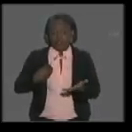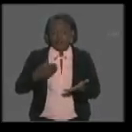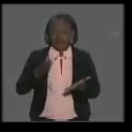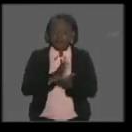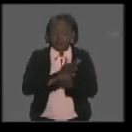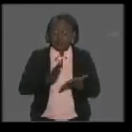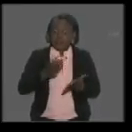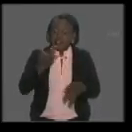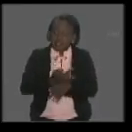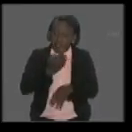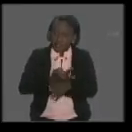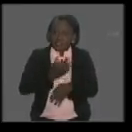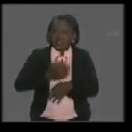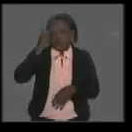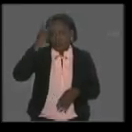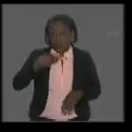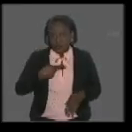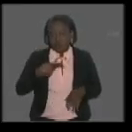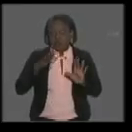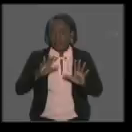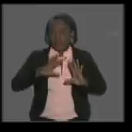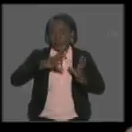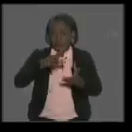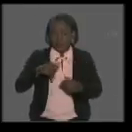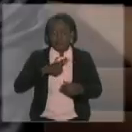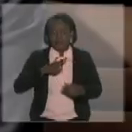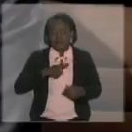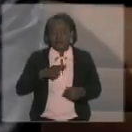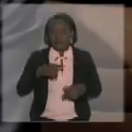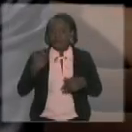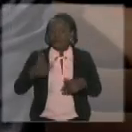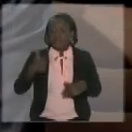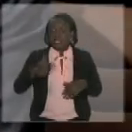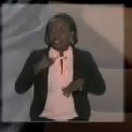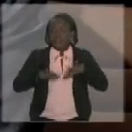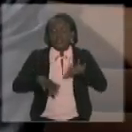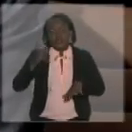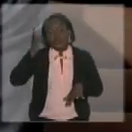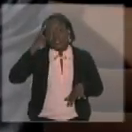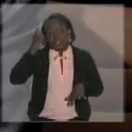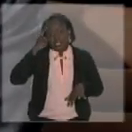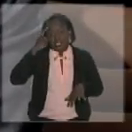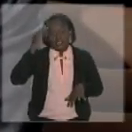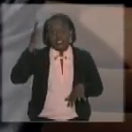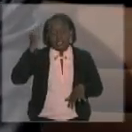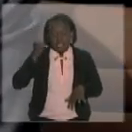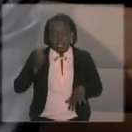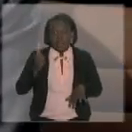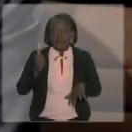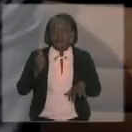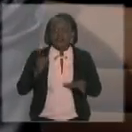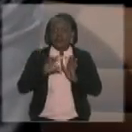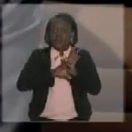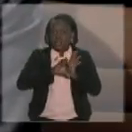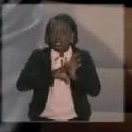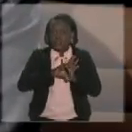seja uma resistência individual, movimentar-se no mundo, né? E mesmo que não tenha consciência desse